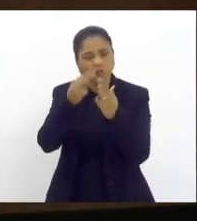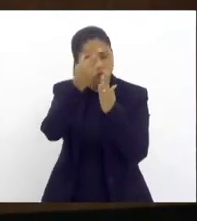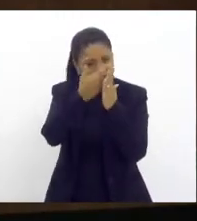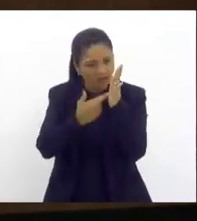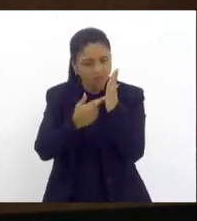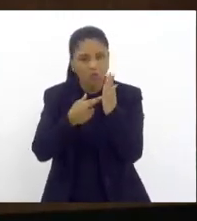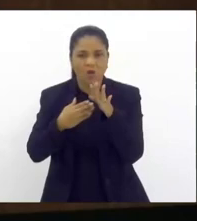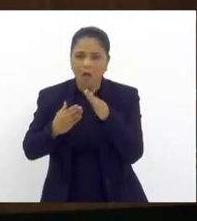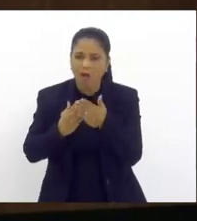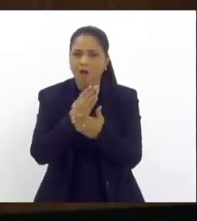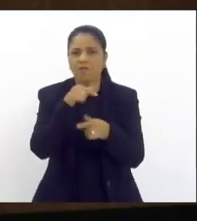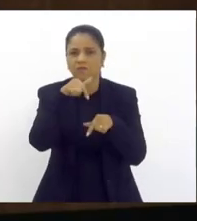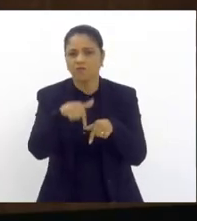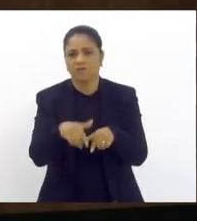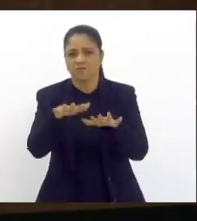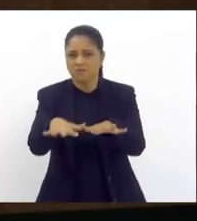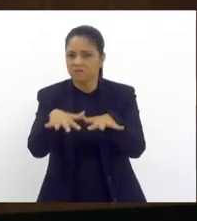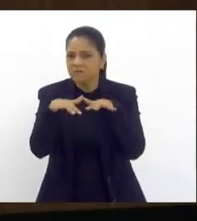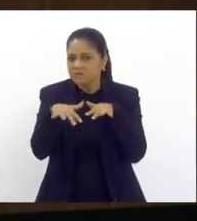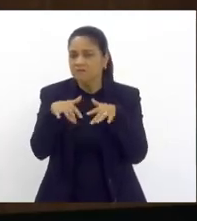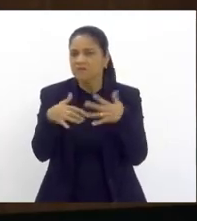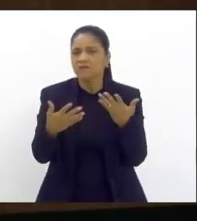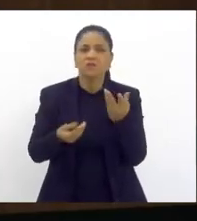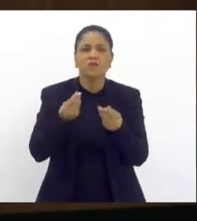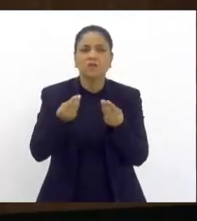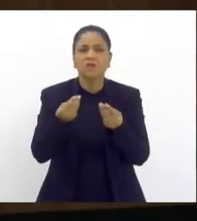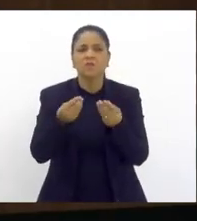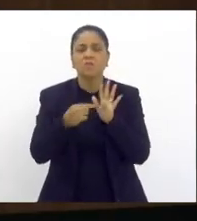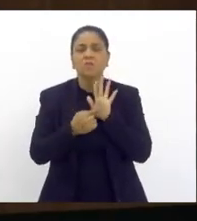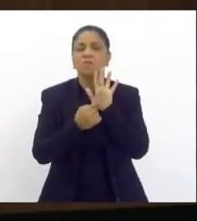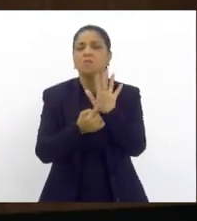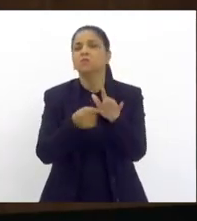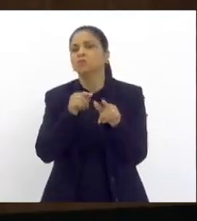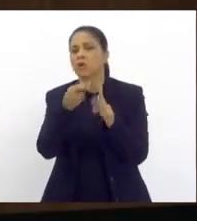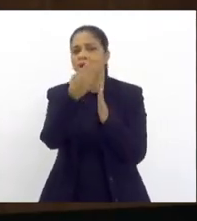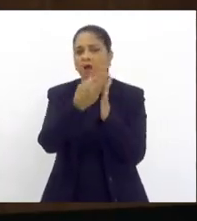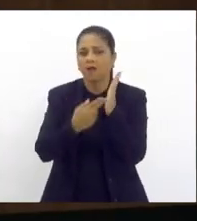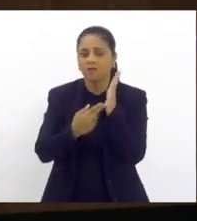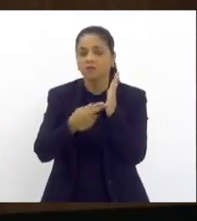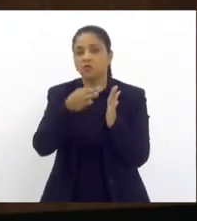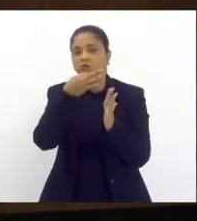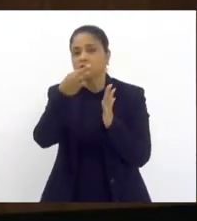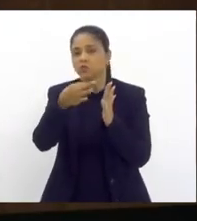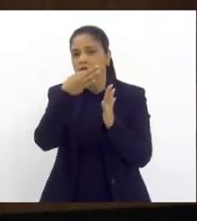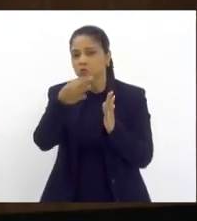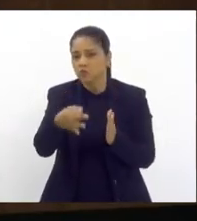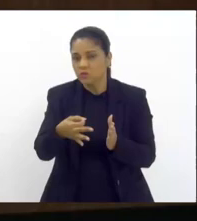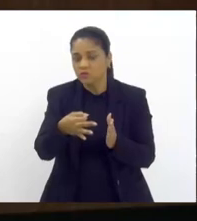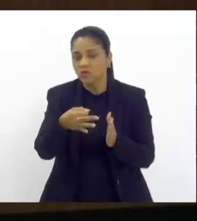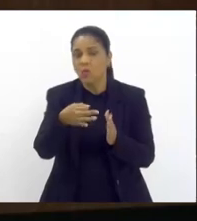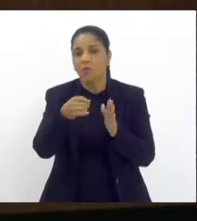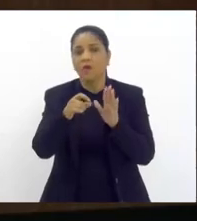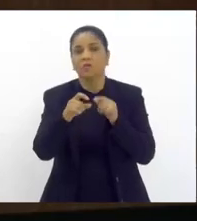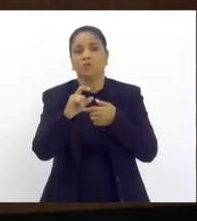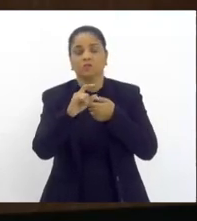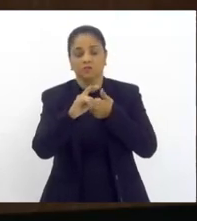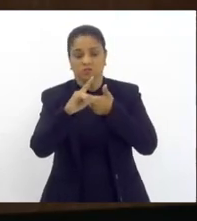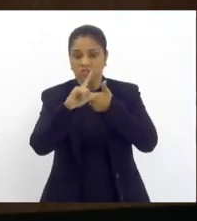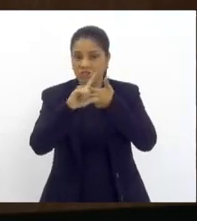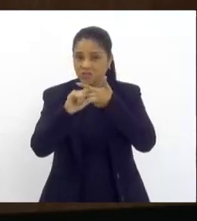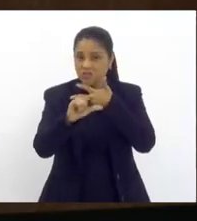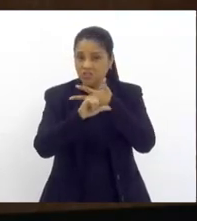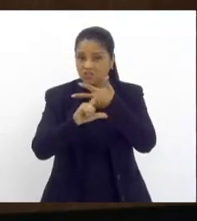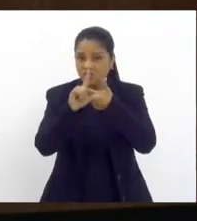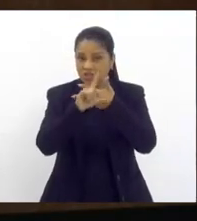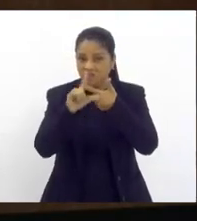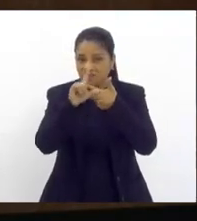casa. Inclusive, no relatório apontava para que fossem apresentadas sugestões do ponto de vista do Legislativo para resolver